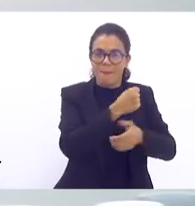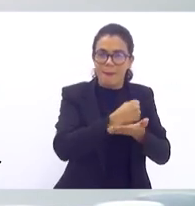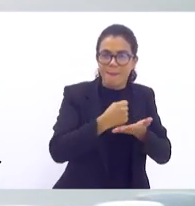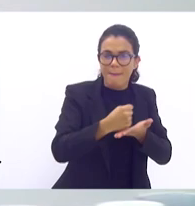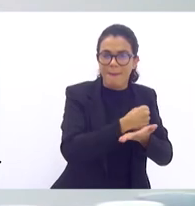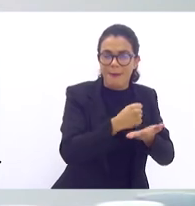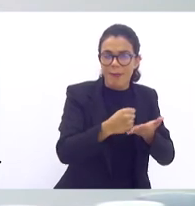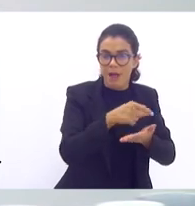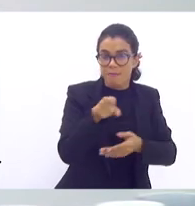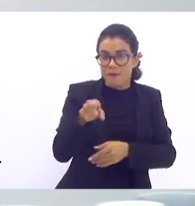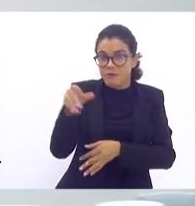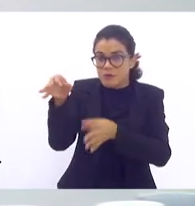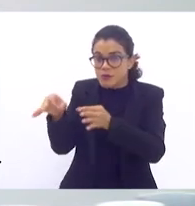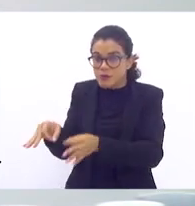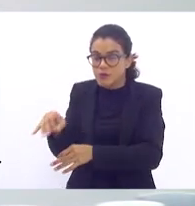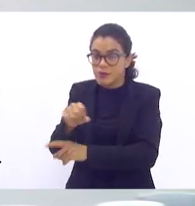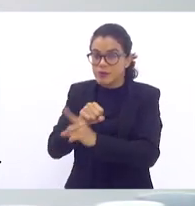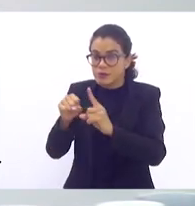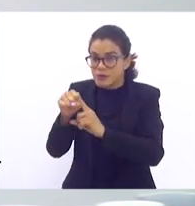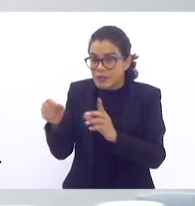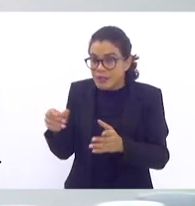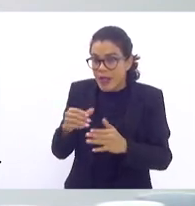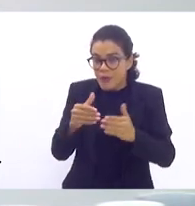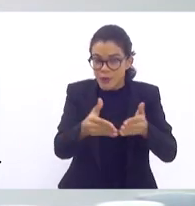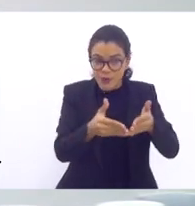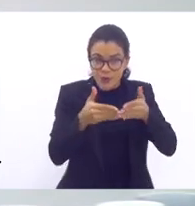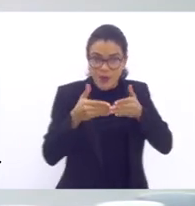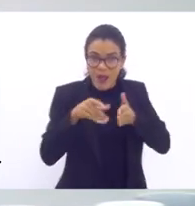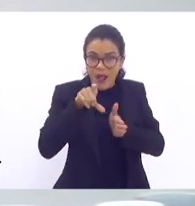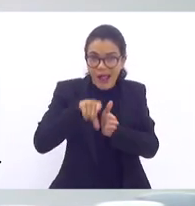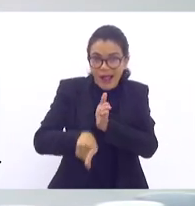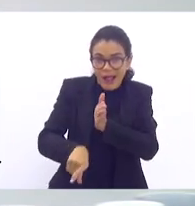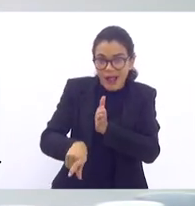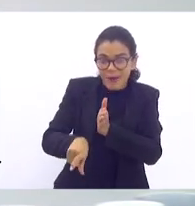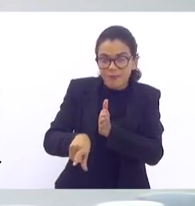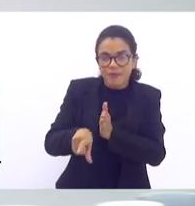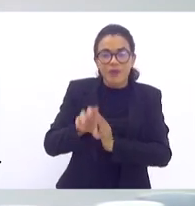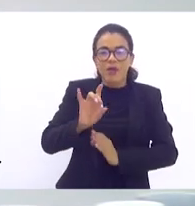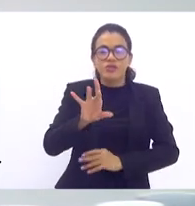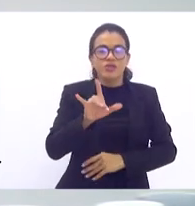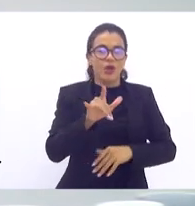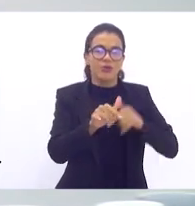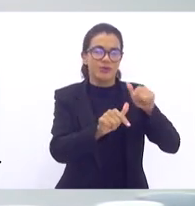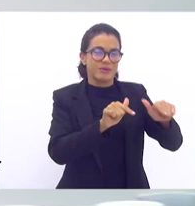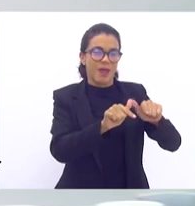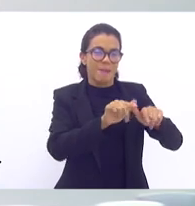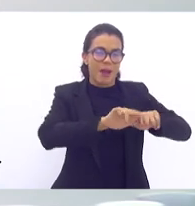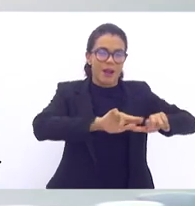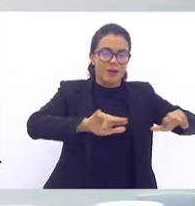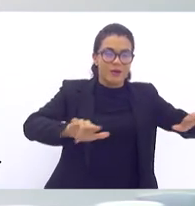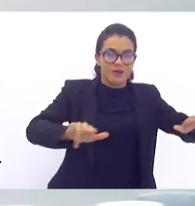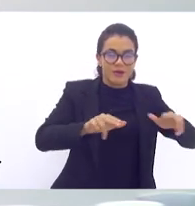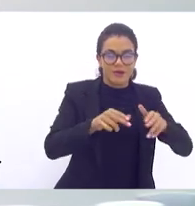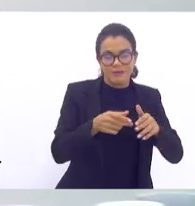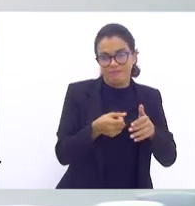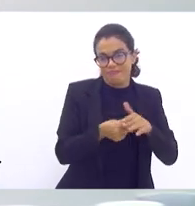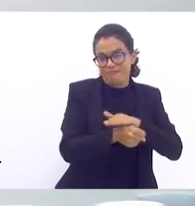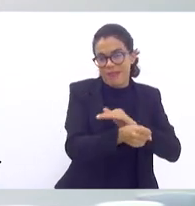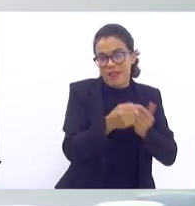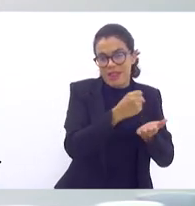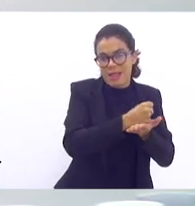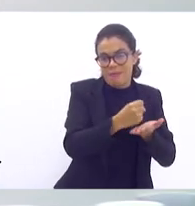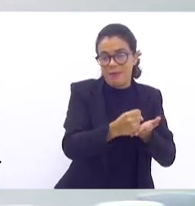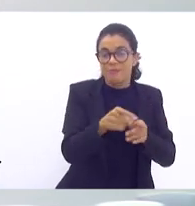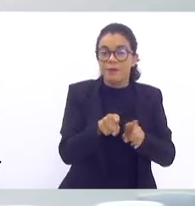foi justo para a sociedade aquele incentivo não se trata só daqueles empregos mas não todo o controle